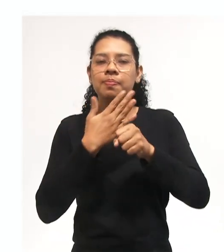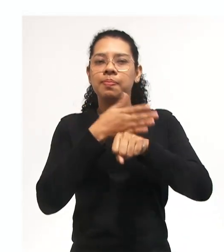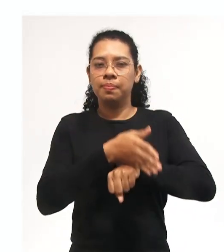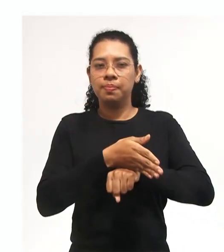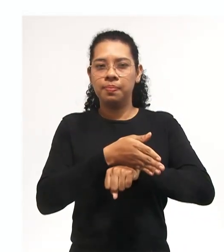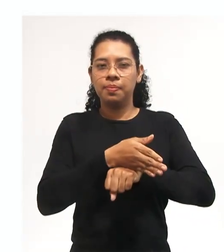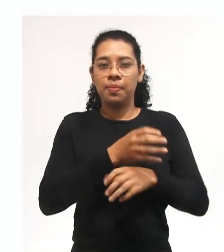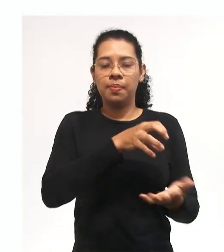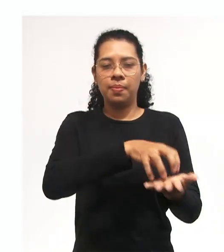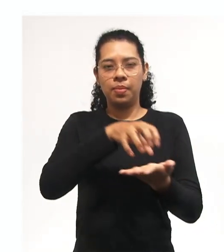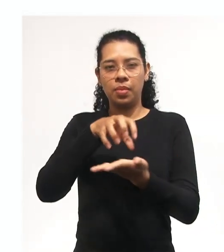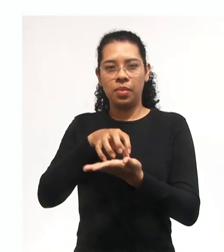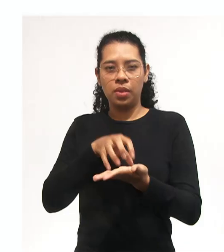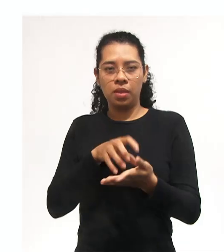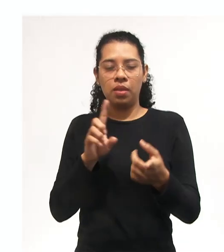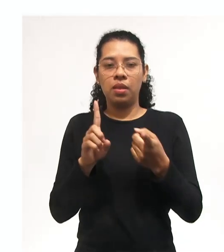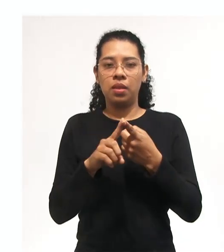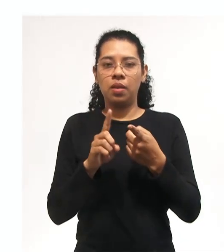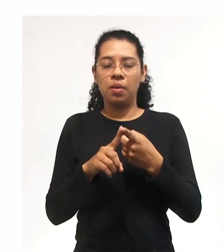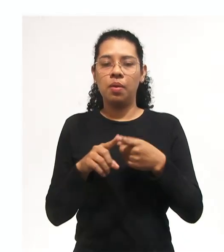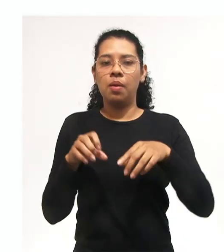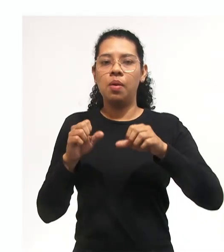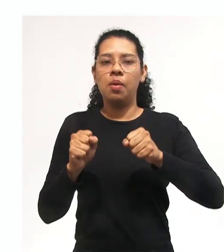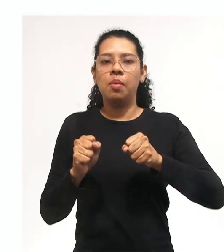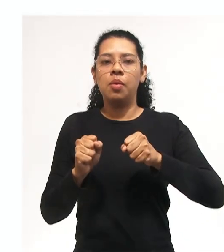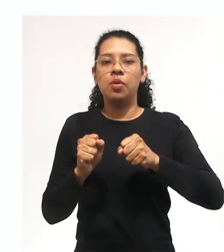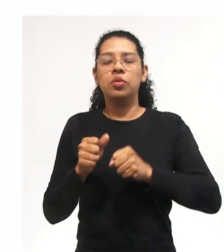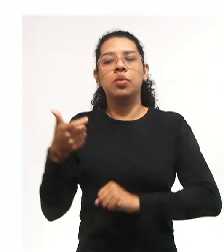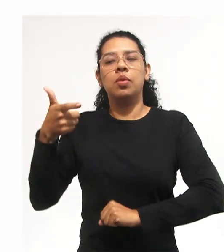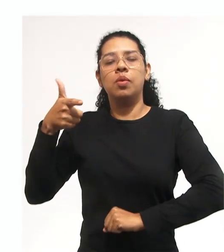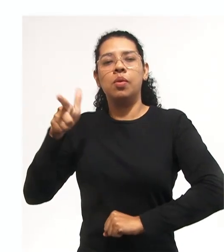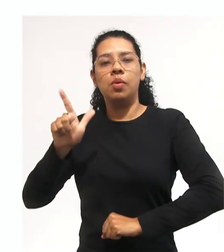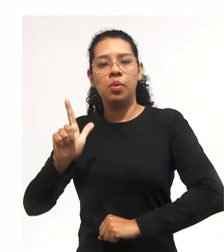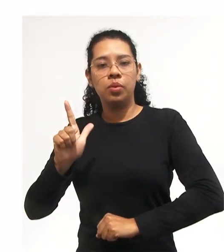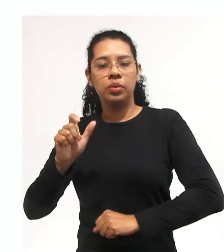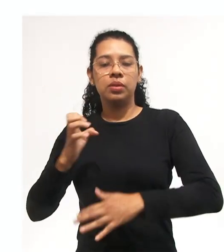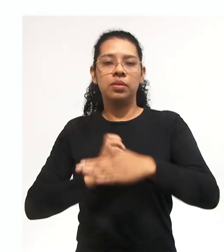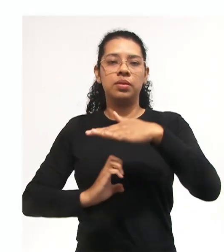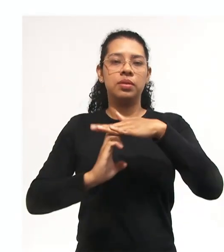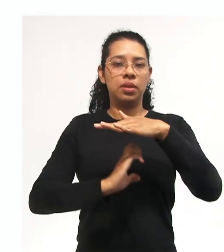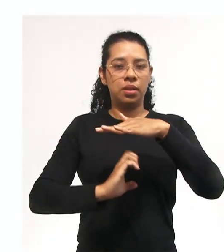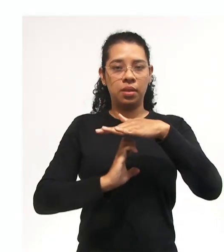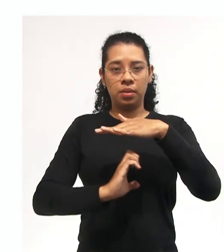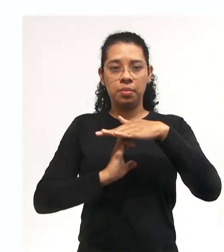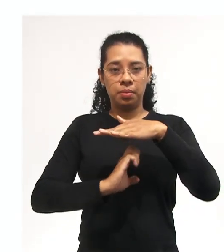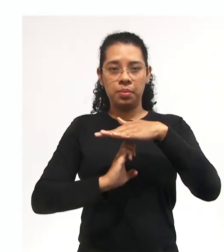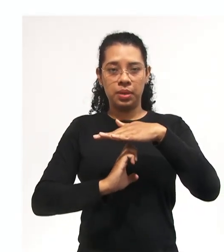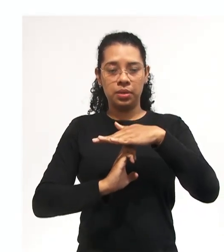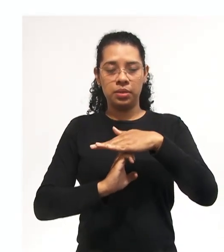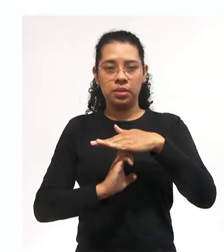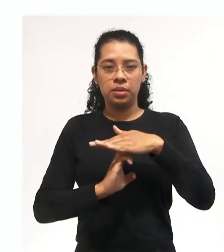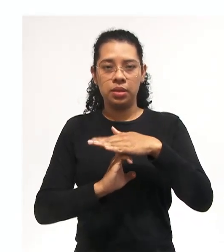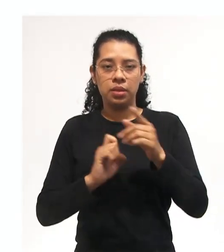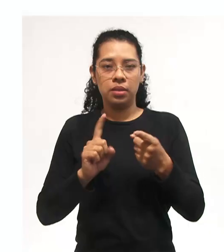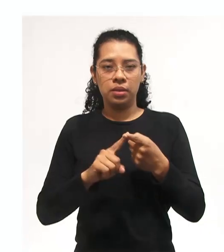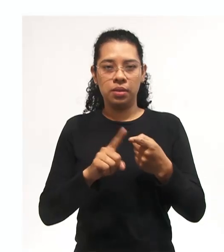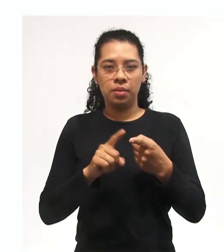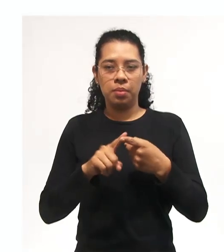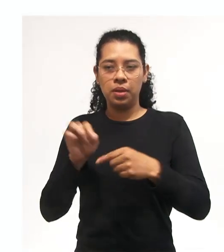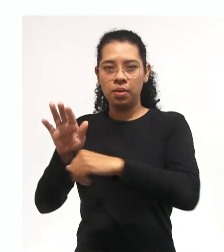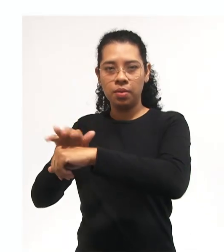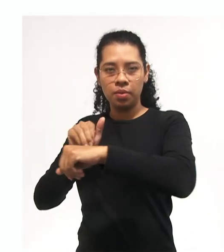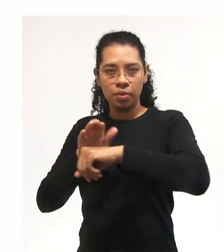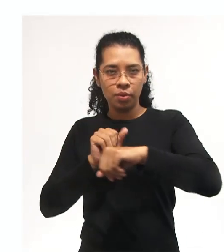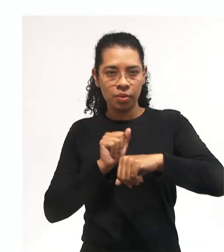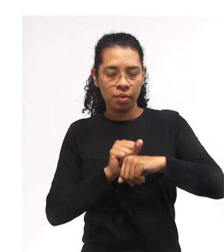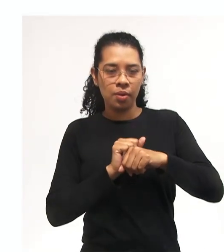de empresas terceirizadas ou por meio de bolsas, então tem vários outros tipos de ingresso. O ideal